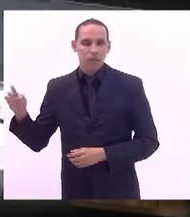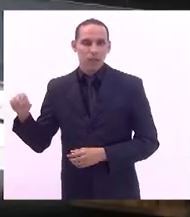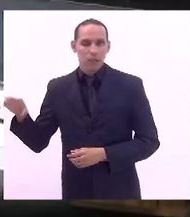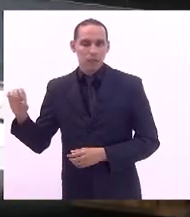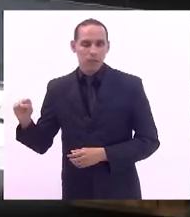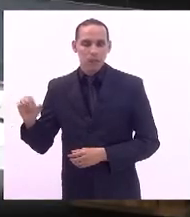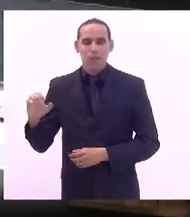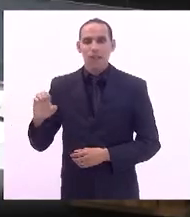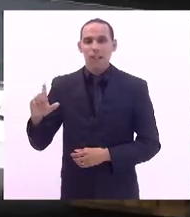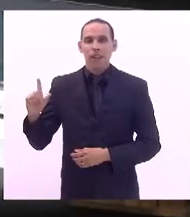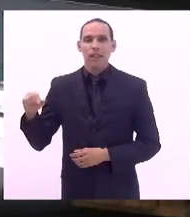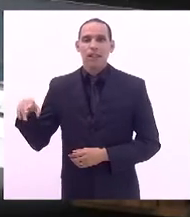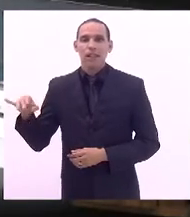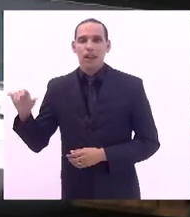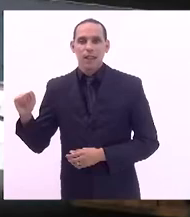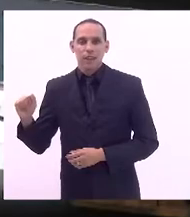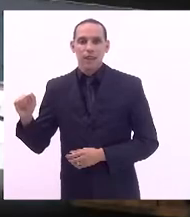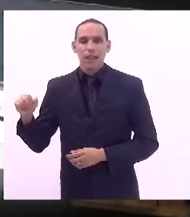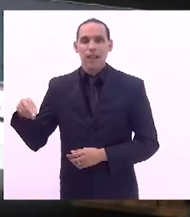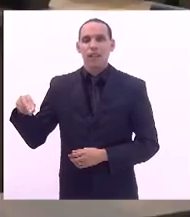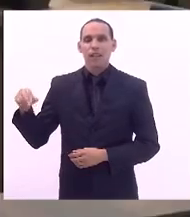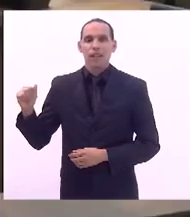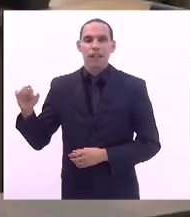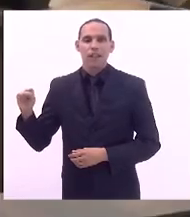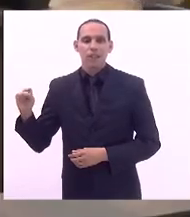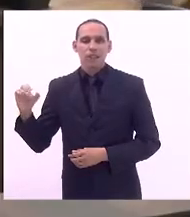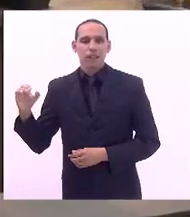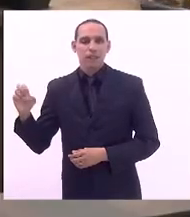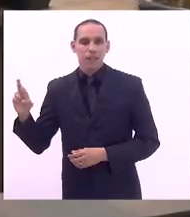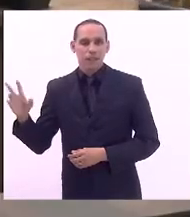e ele Néia macia dos Santos